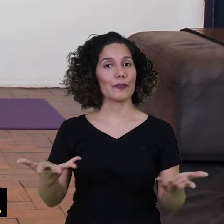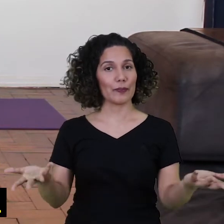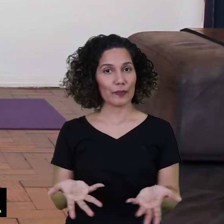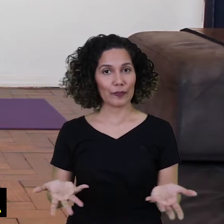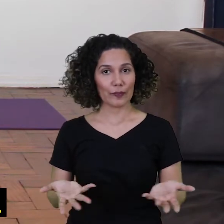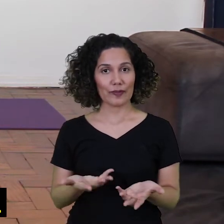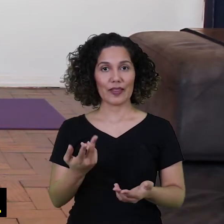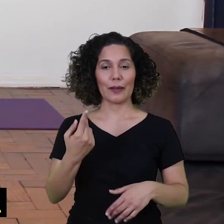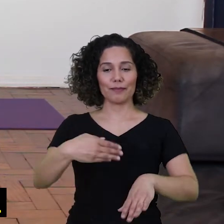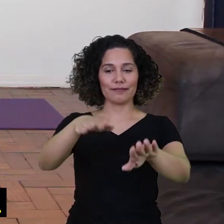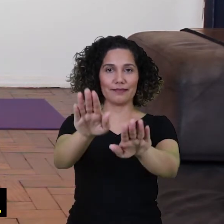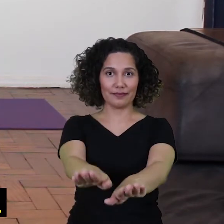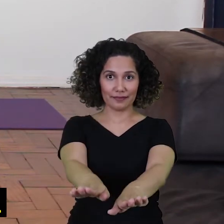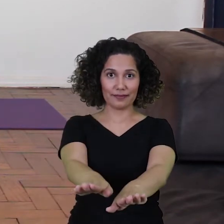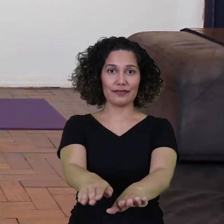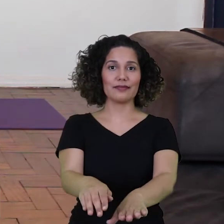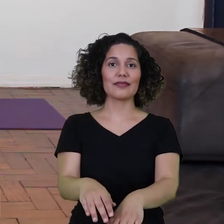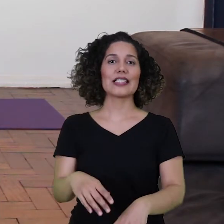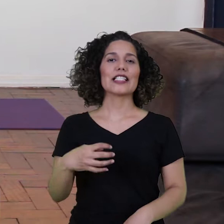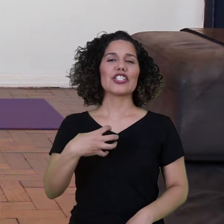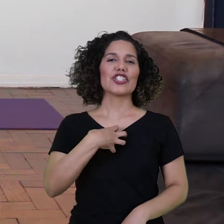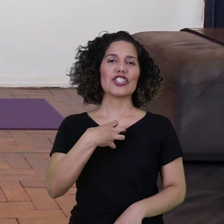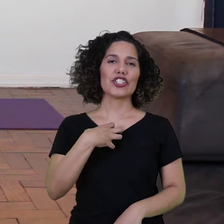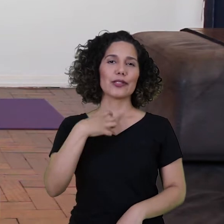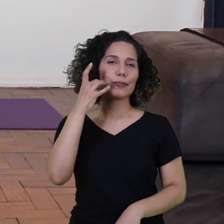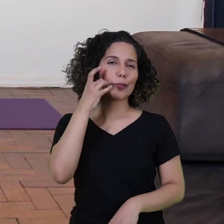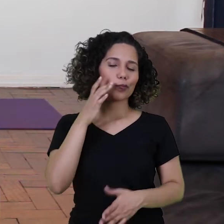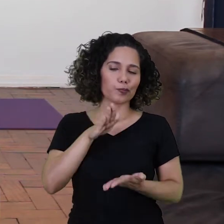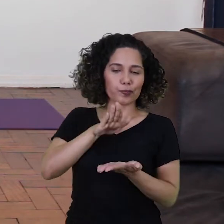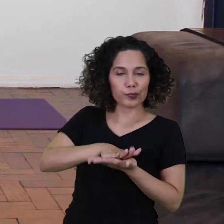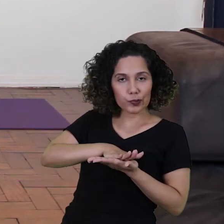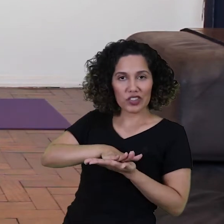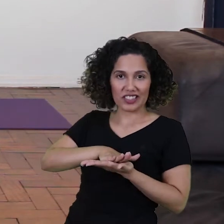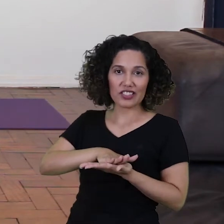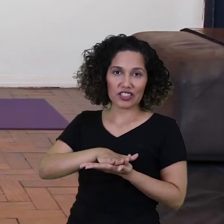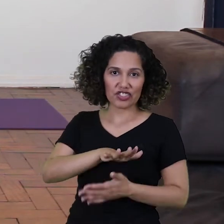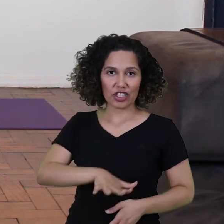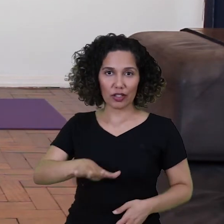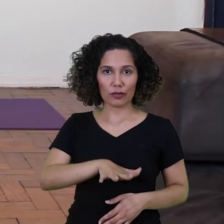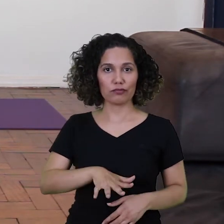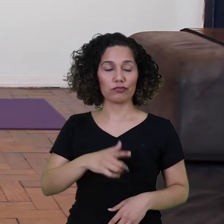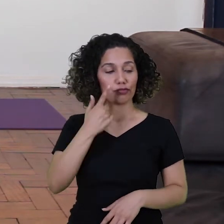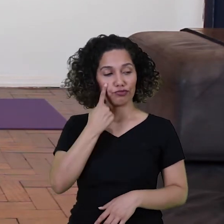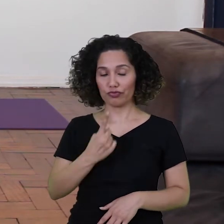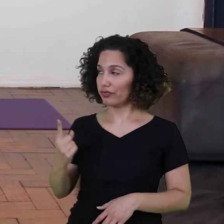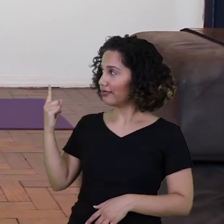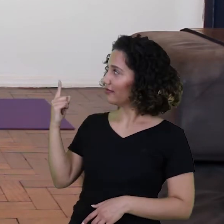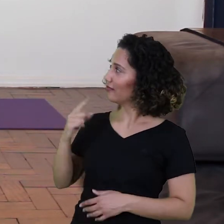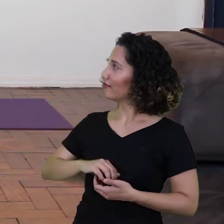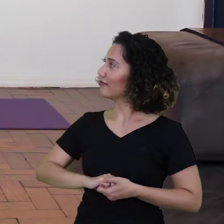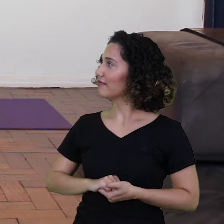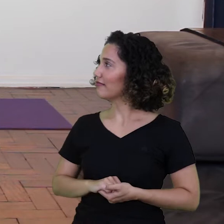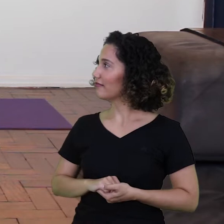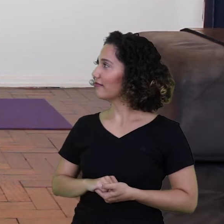Boa. Agora estica as duas pernas. Sente os isquios lá no chão. Deixa os braços ao lado do corpo, ó. E